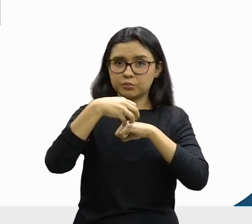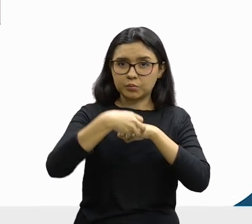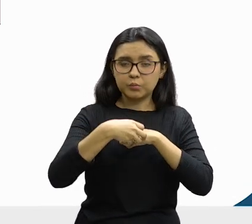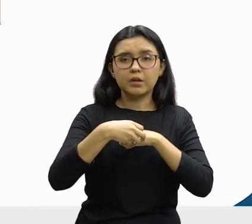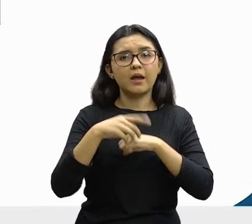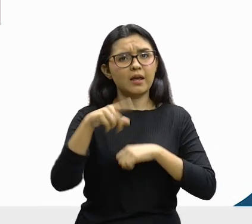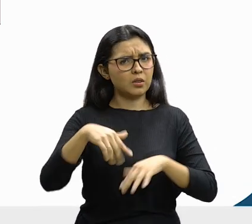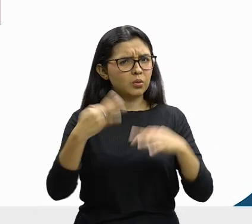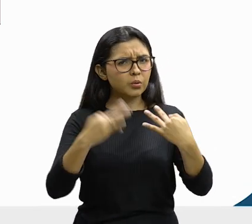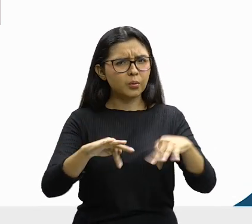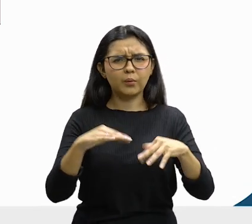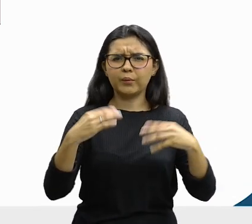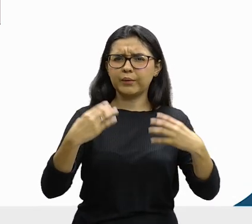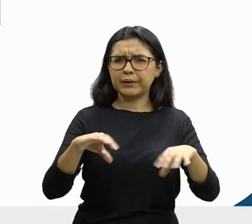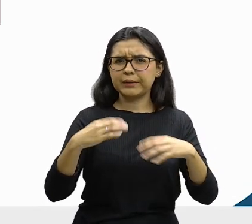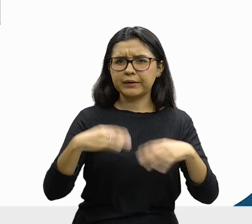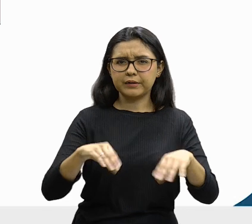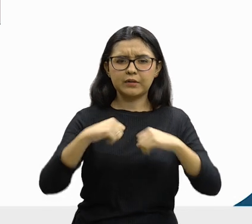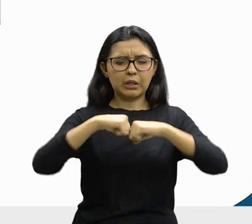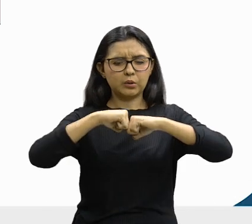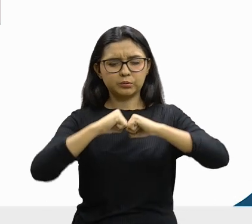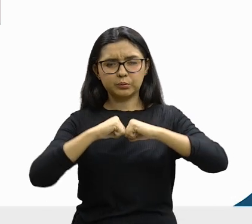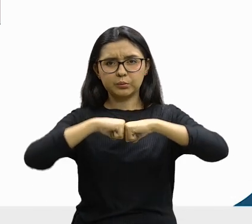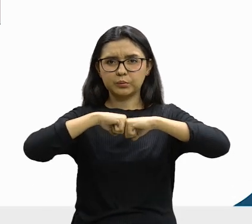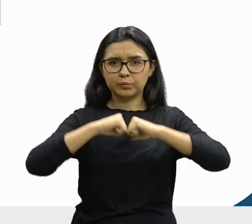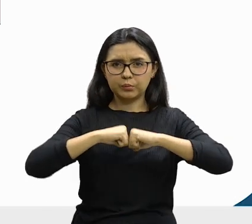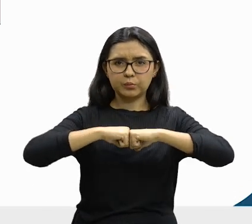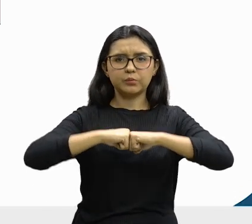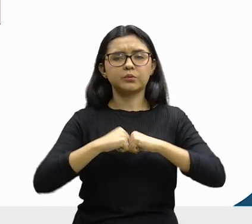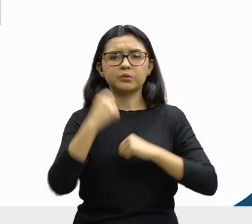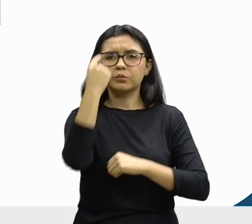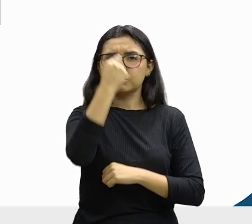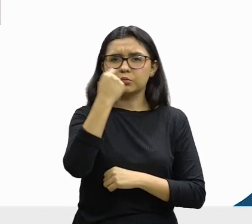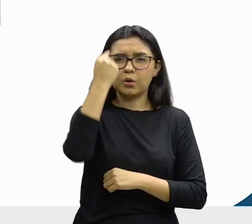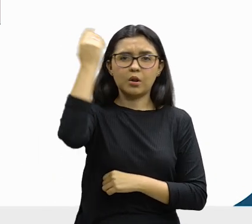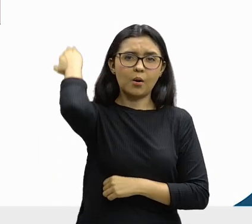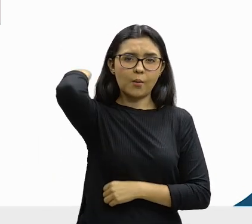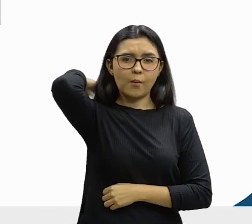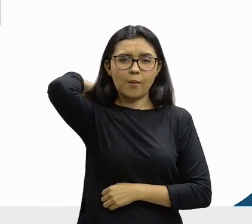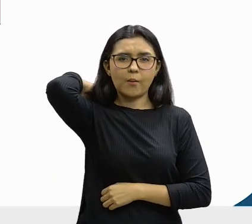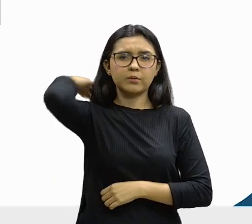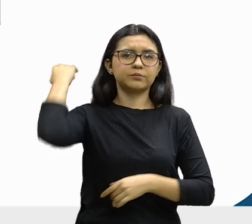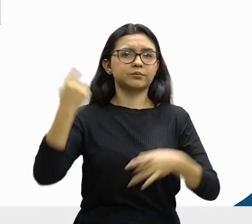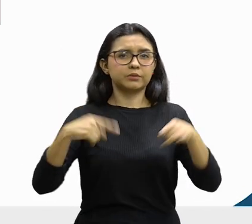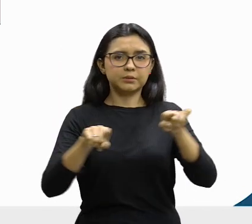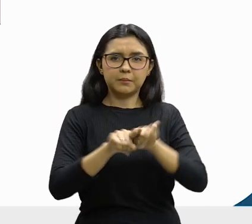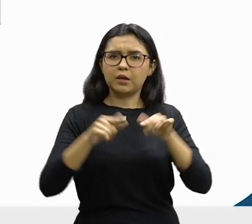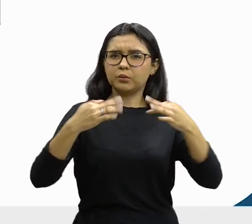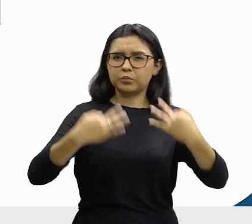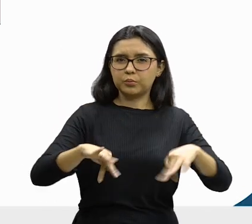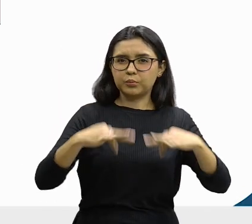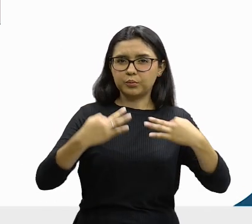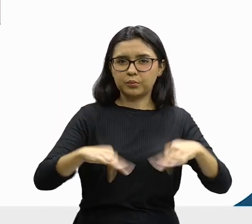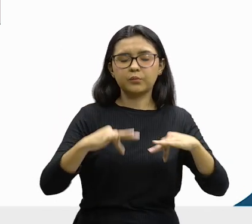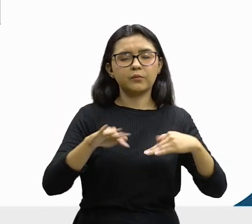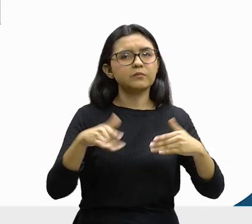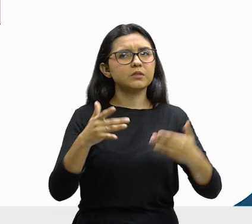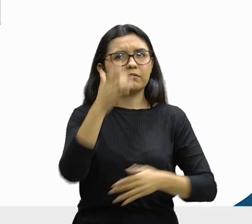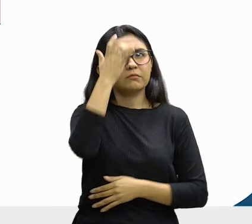mais incapacitantes nas articulações, nos olhos, nas costas. São mais fáceis de